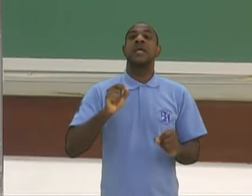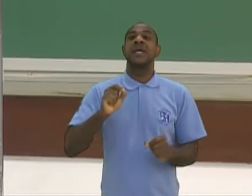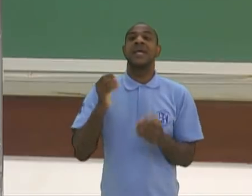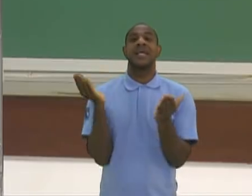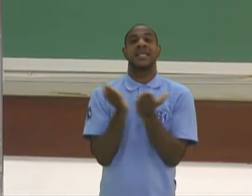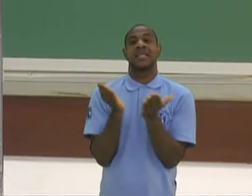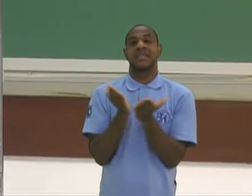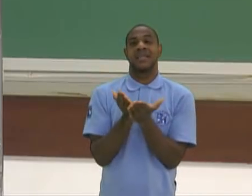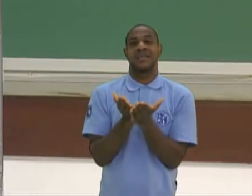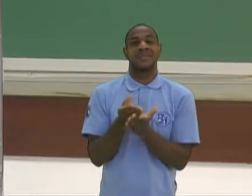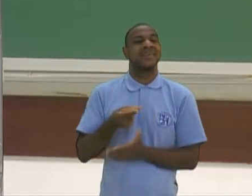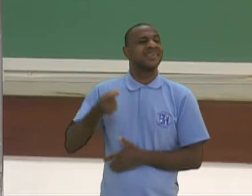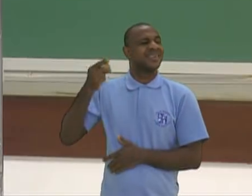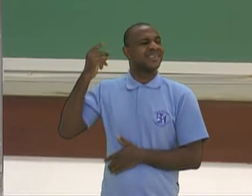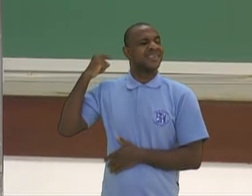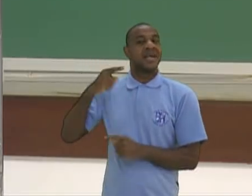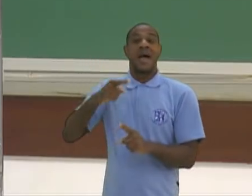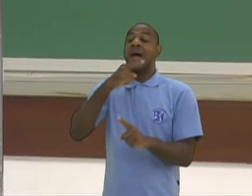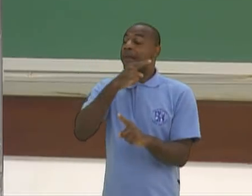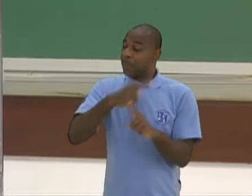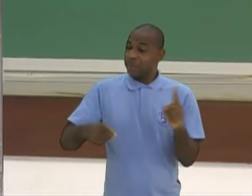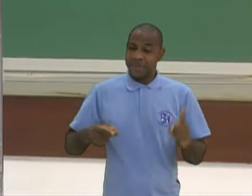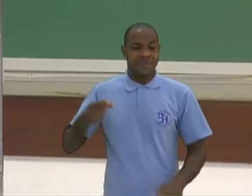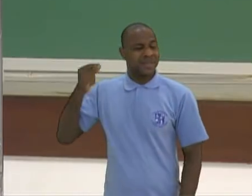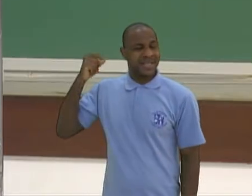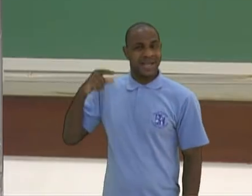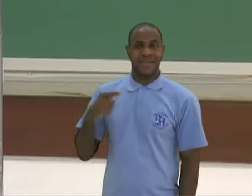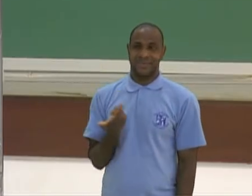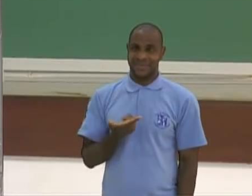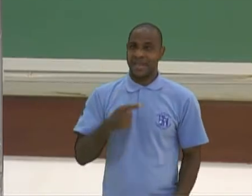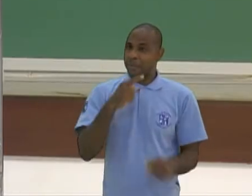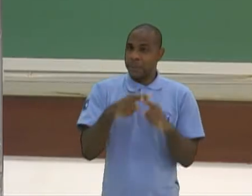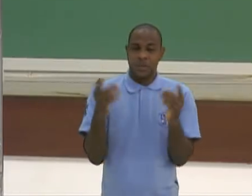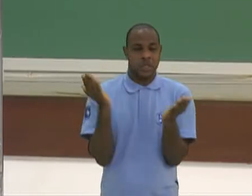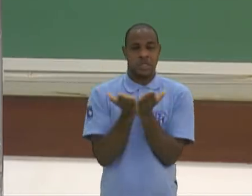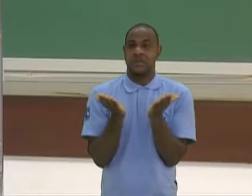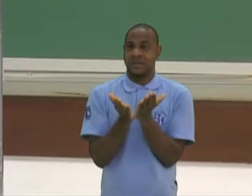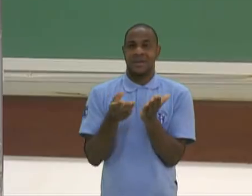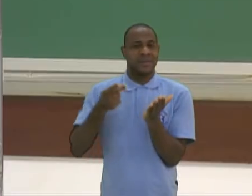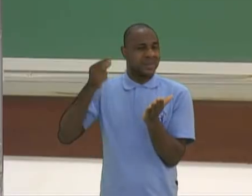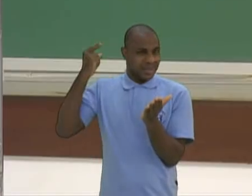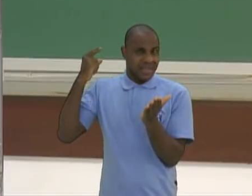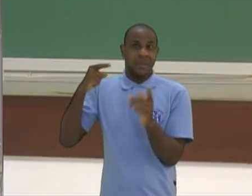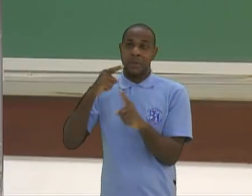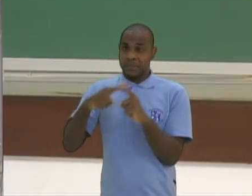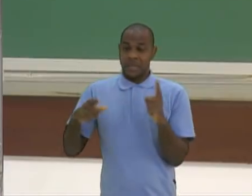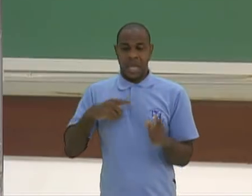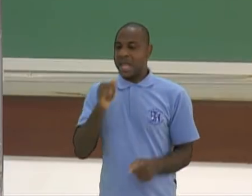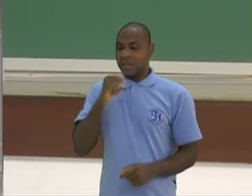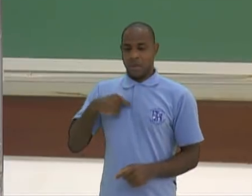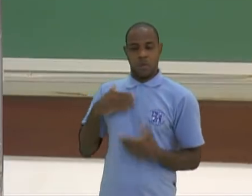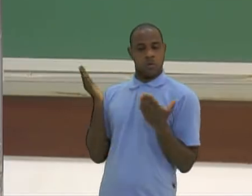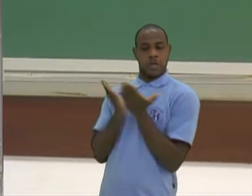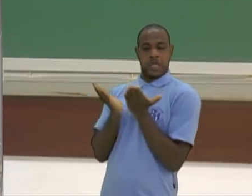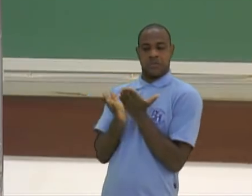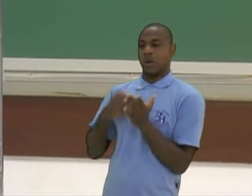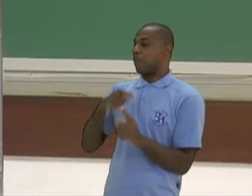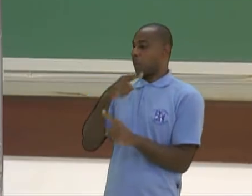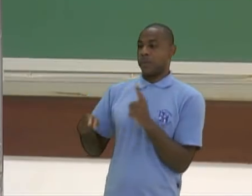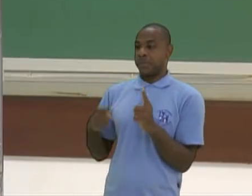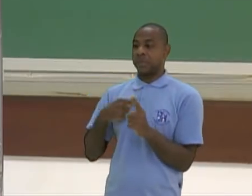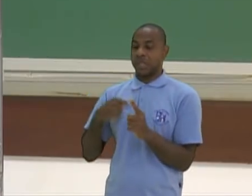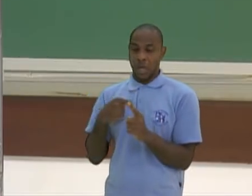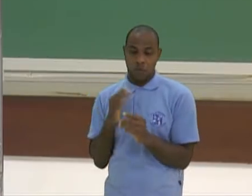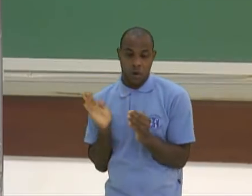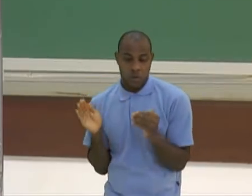era proibido ser cristão no Império Romano. Nós vamos estudar na aula de hoje, inclusive, que o Império Romano passou a um